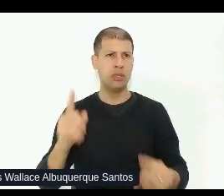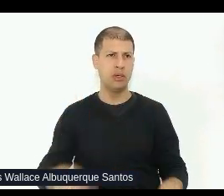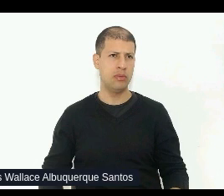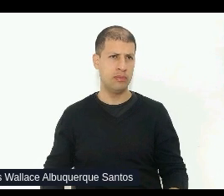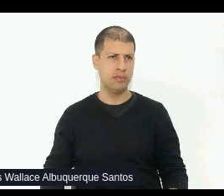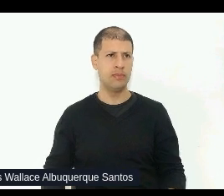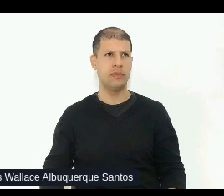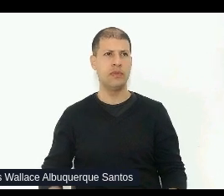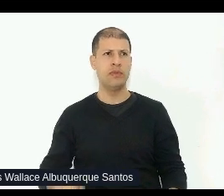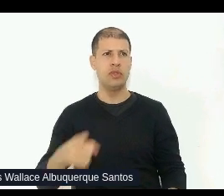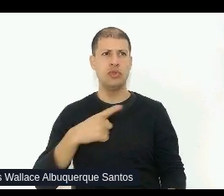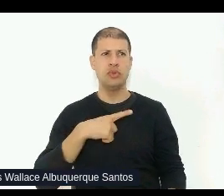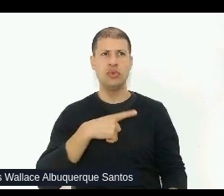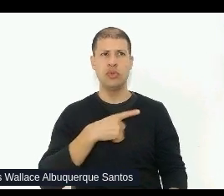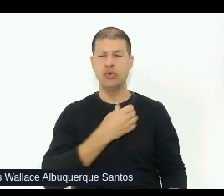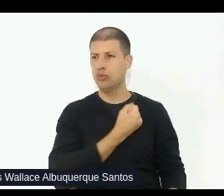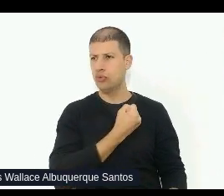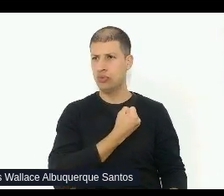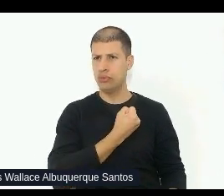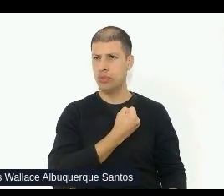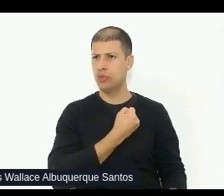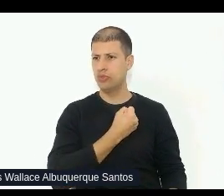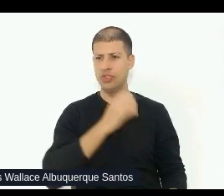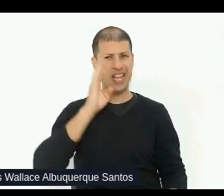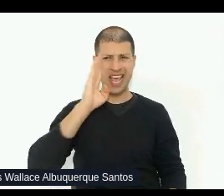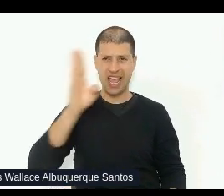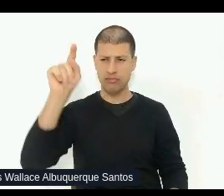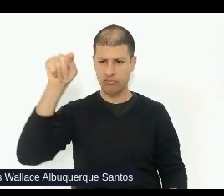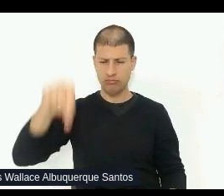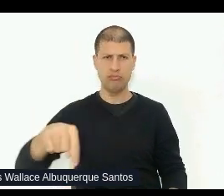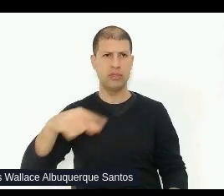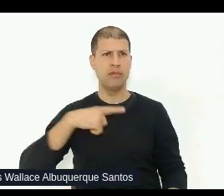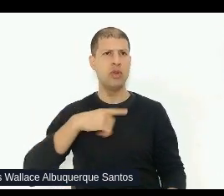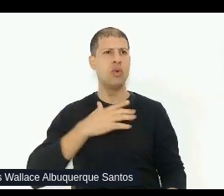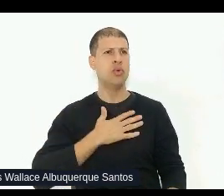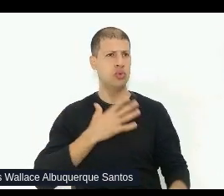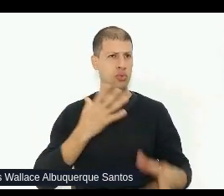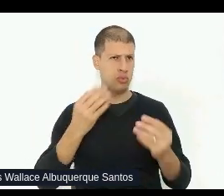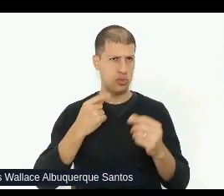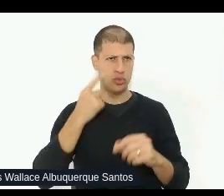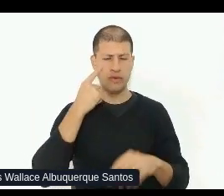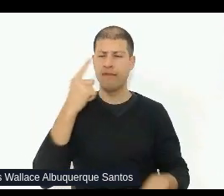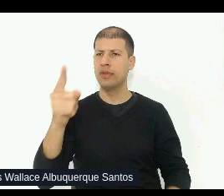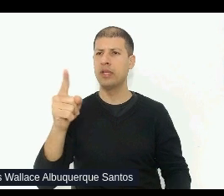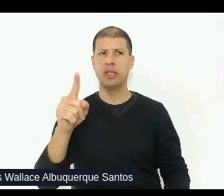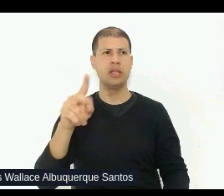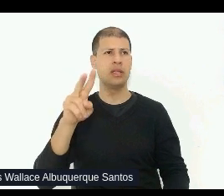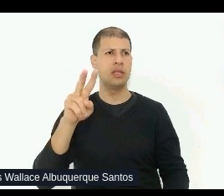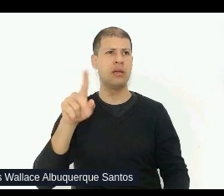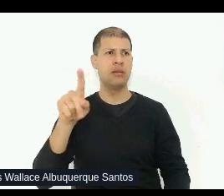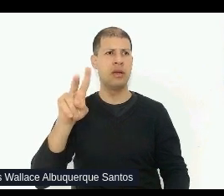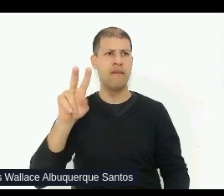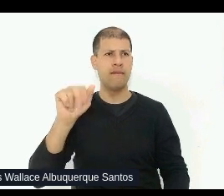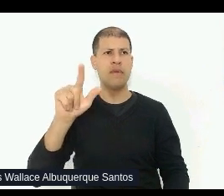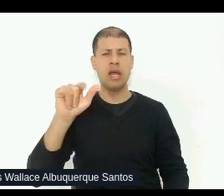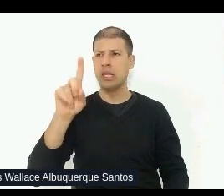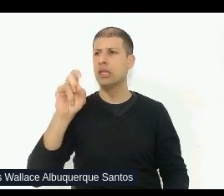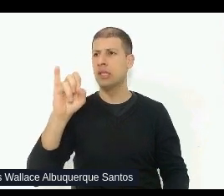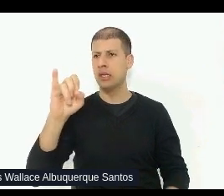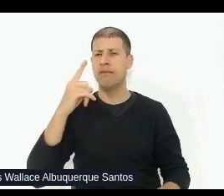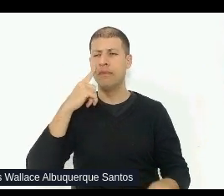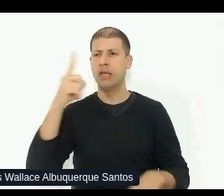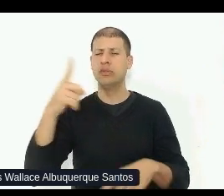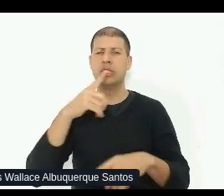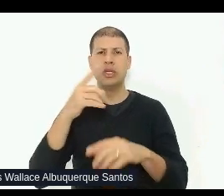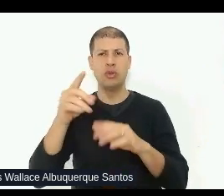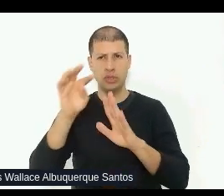E aí a pessoa cega falou que, cara, gostou muito da dica do resumo, ou seja, eu validei que o texto feito, né, em parceria com o pessoal de Light